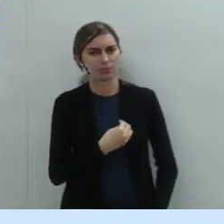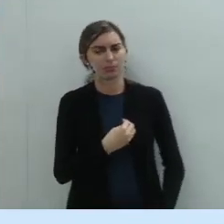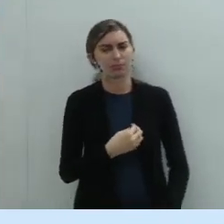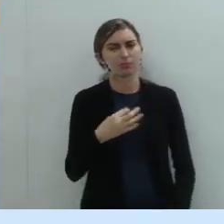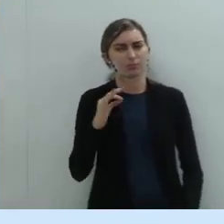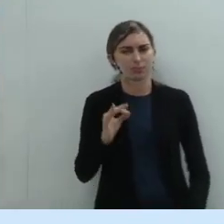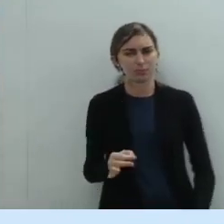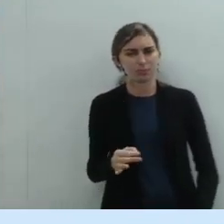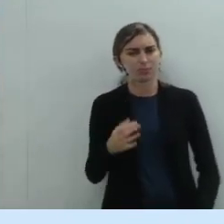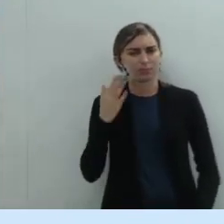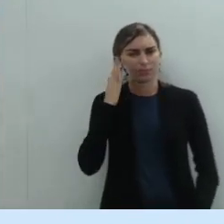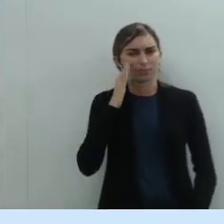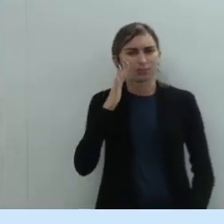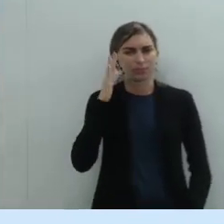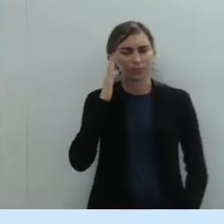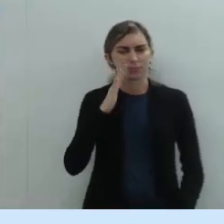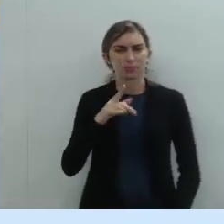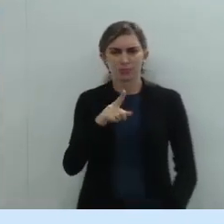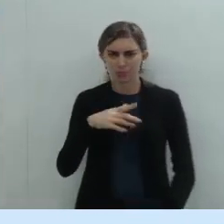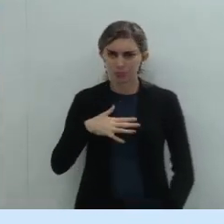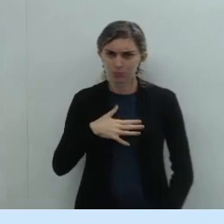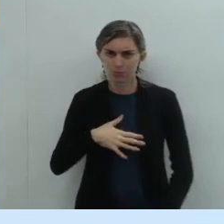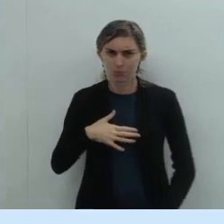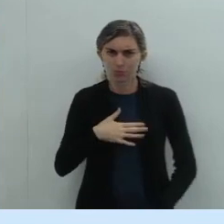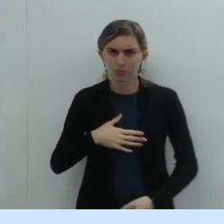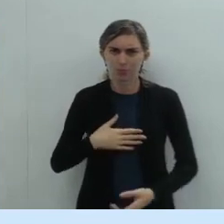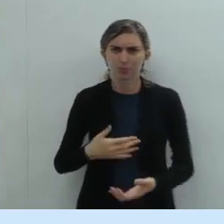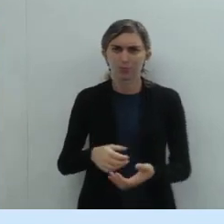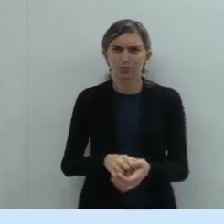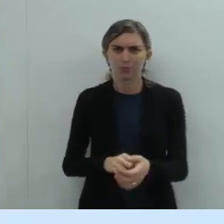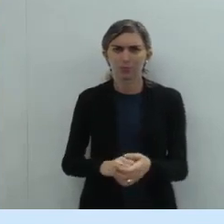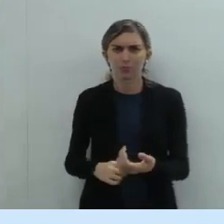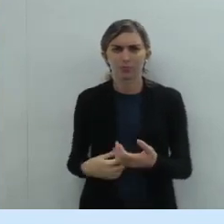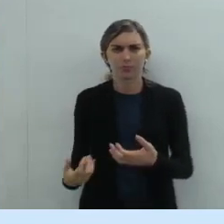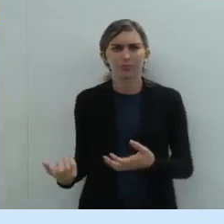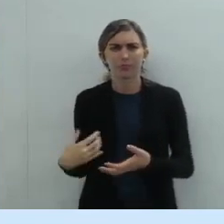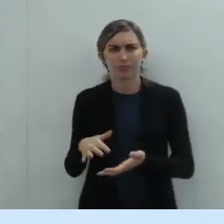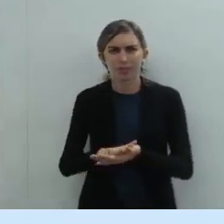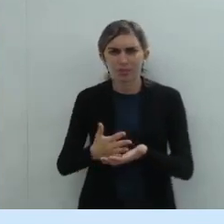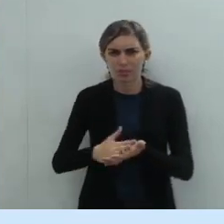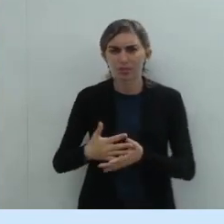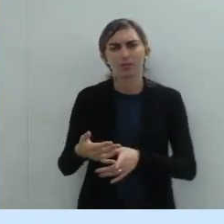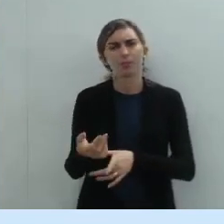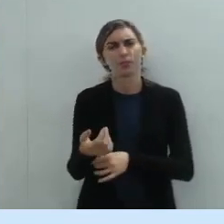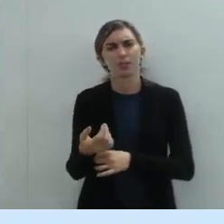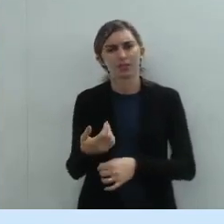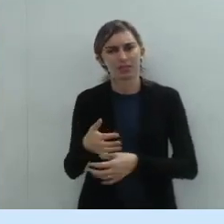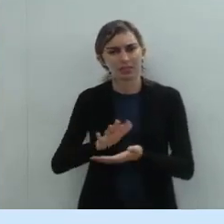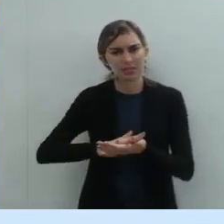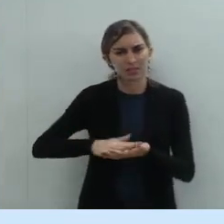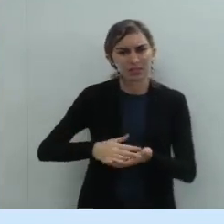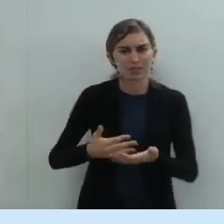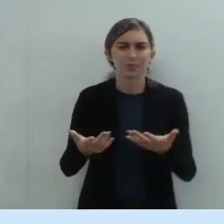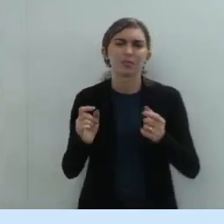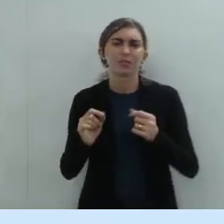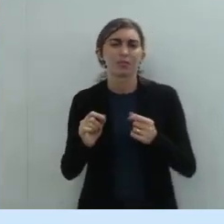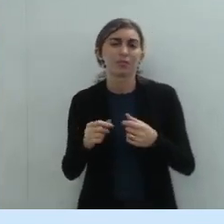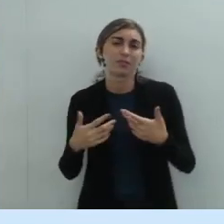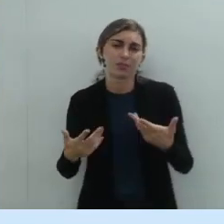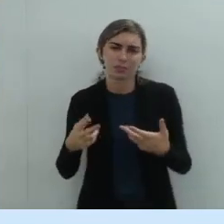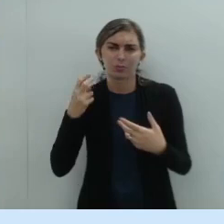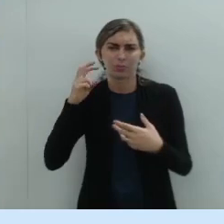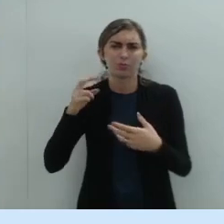certo? Entender. Você que gosta do samba, você está usando a cultura africana. Alô, você gosta do sambinha? Quem não gosta?